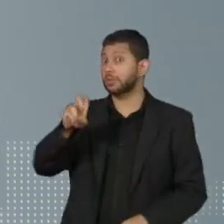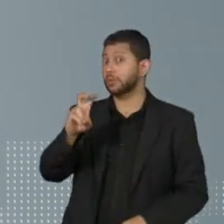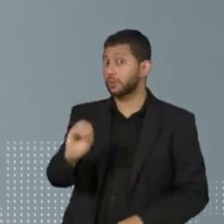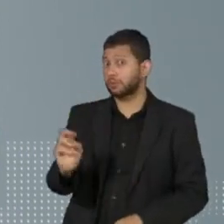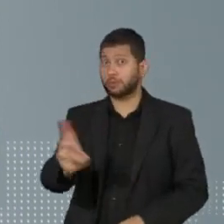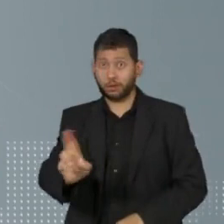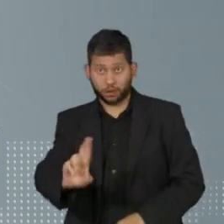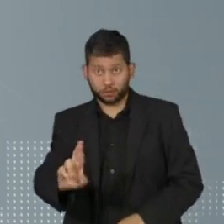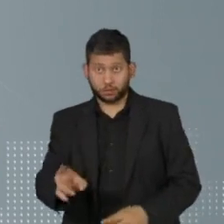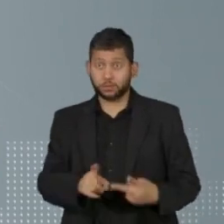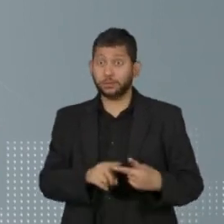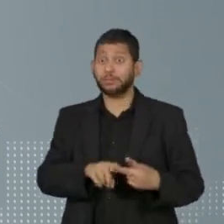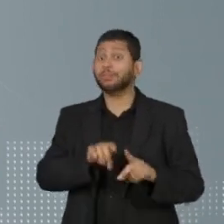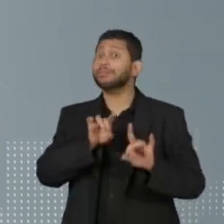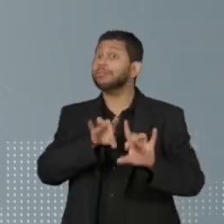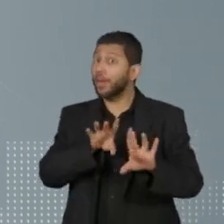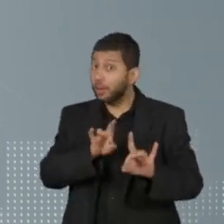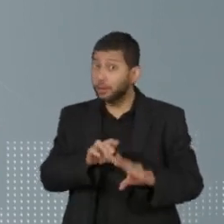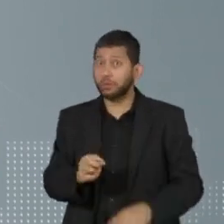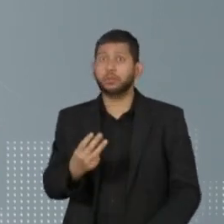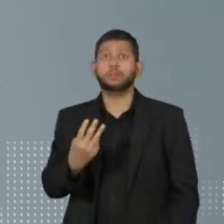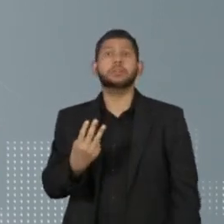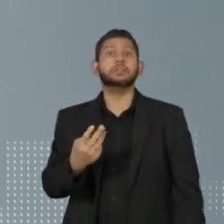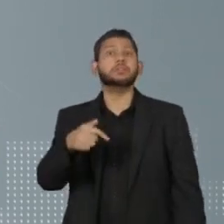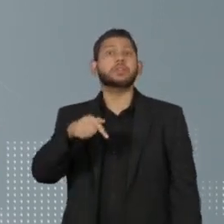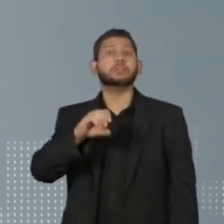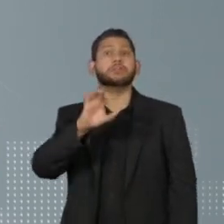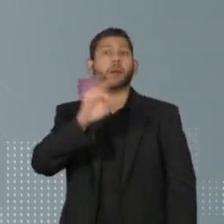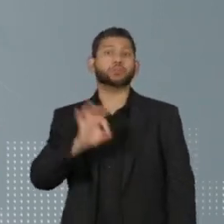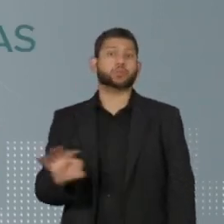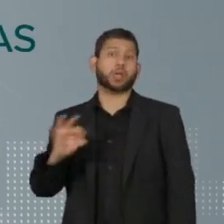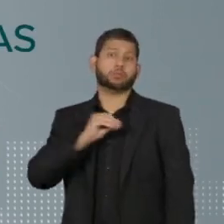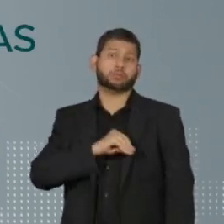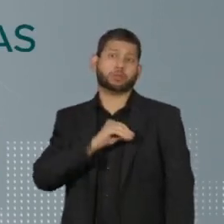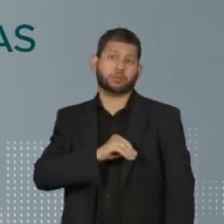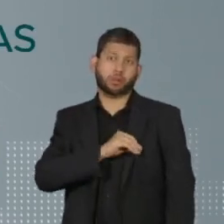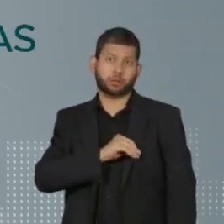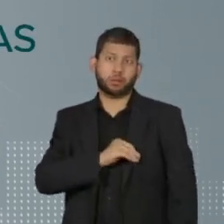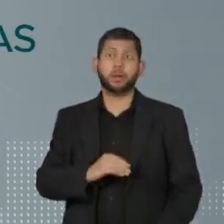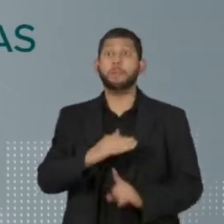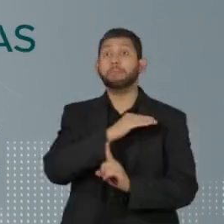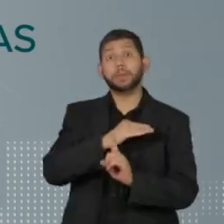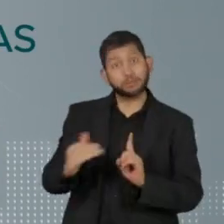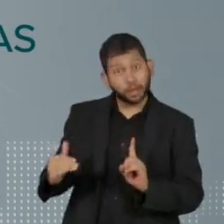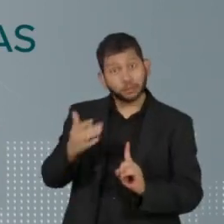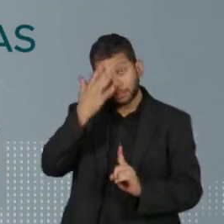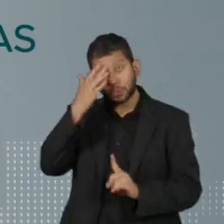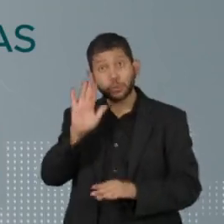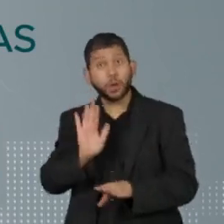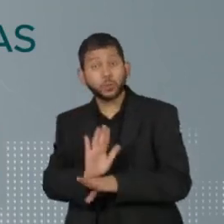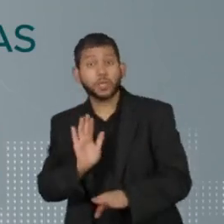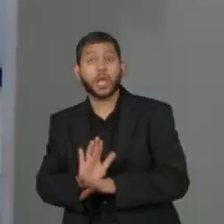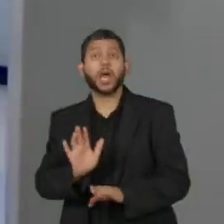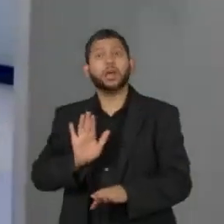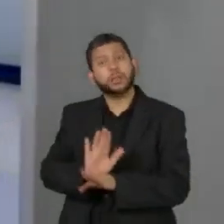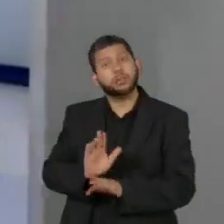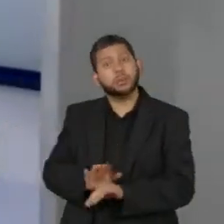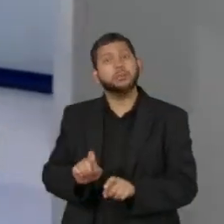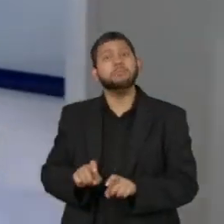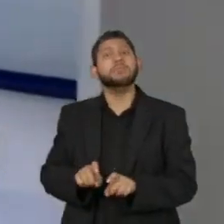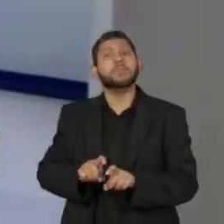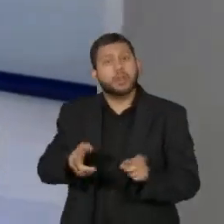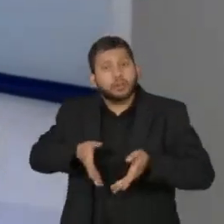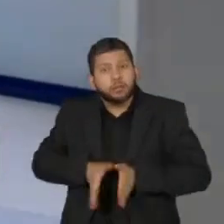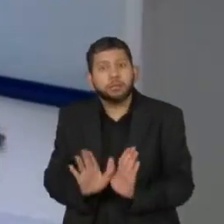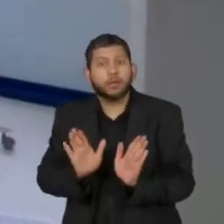para técnicos de enfermagem 70% desse valor e metade para auxiliares e parteiras mas